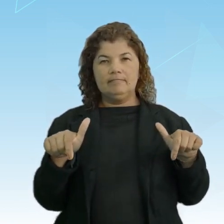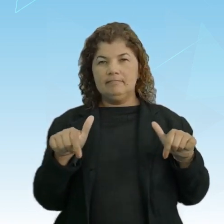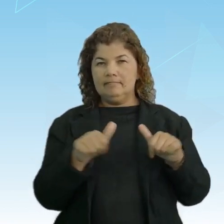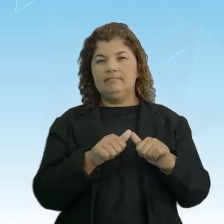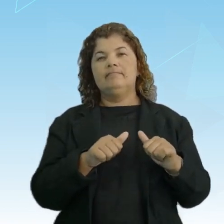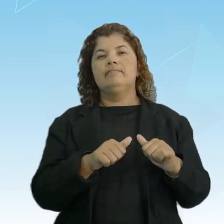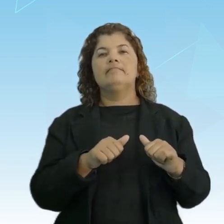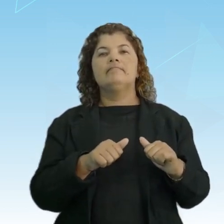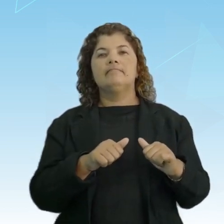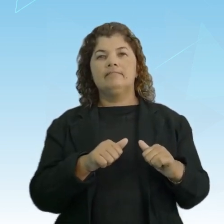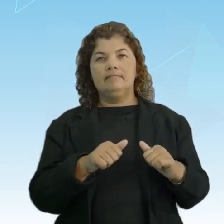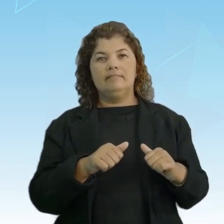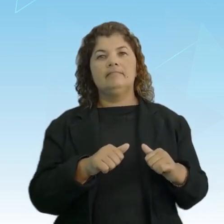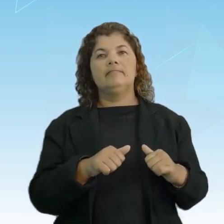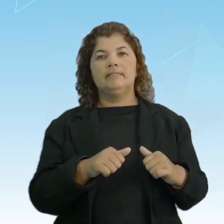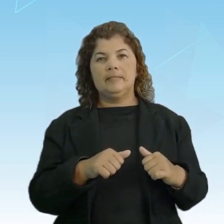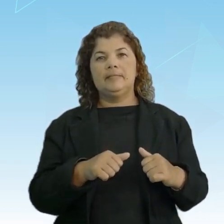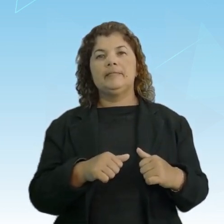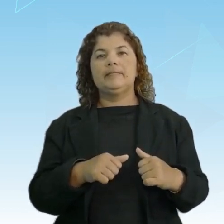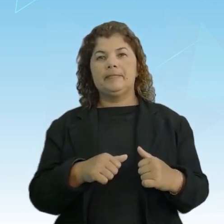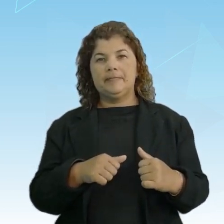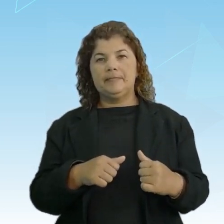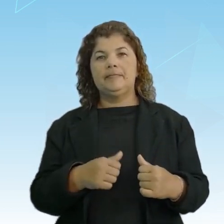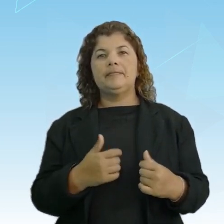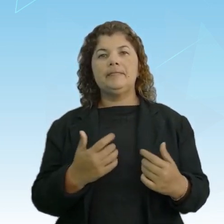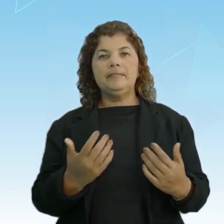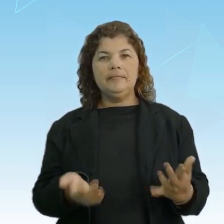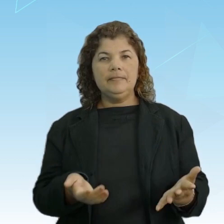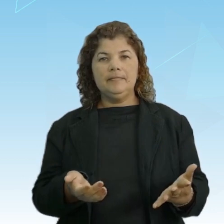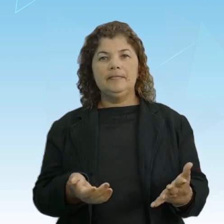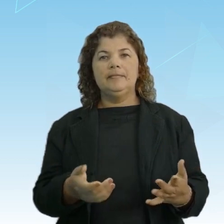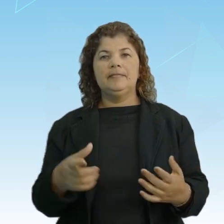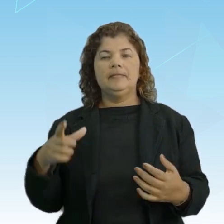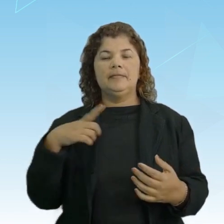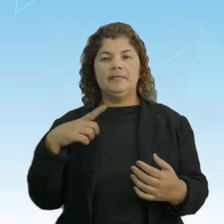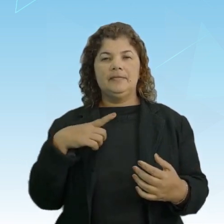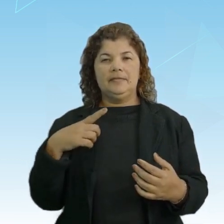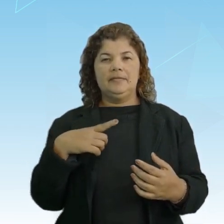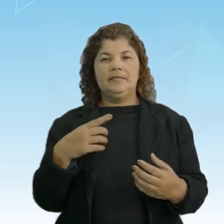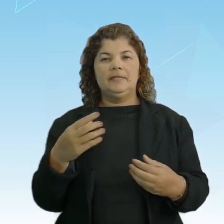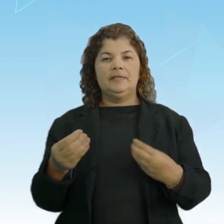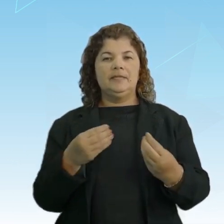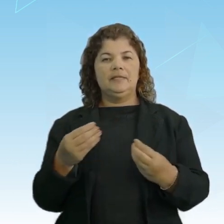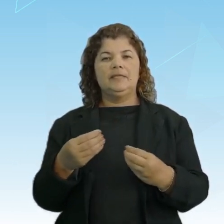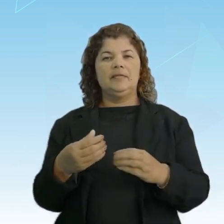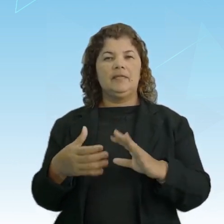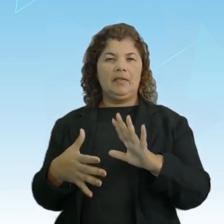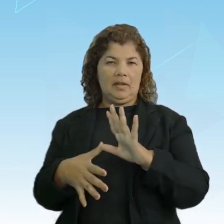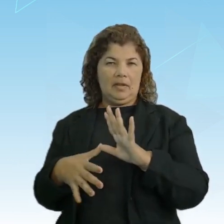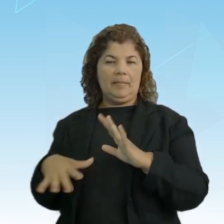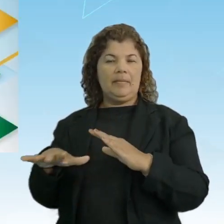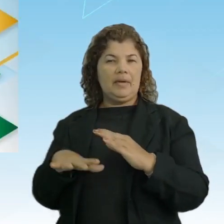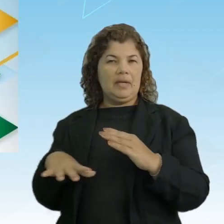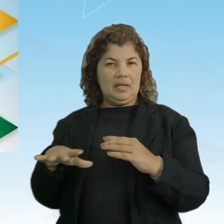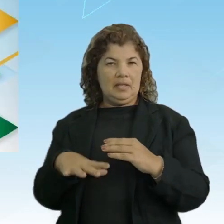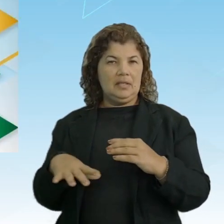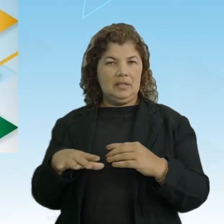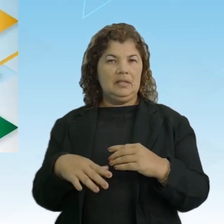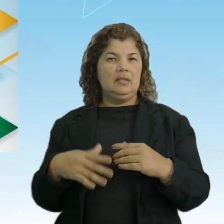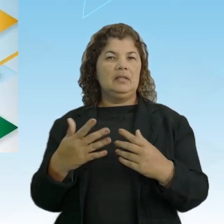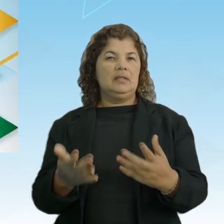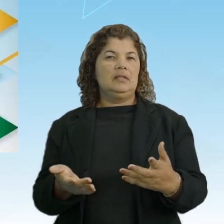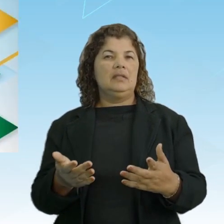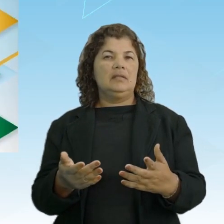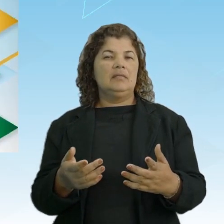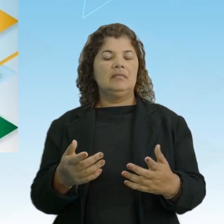Estão desoladas. Né? Então, em várias partes da América, entretanto, houve a resistência